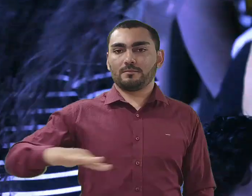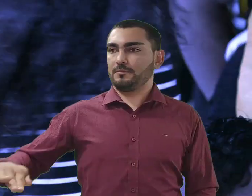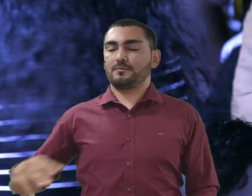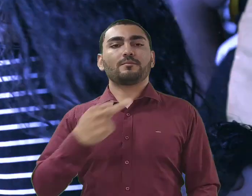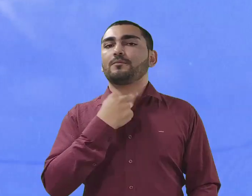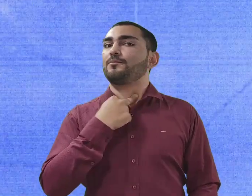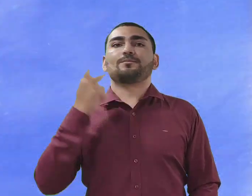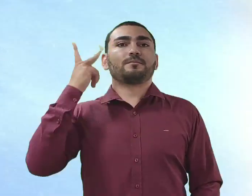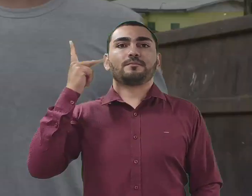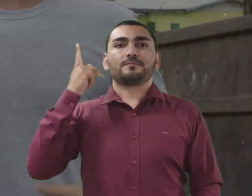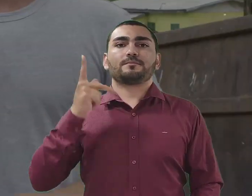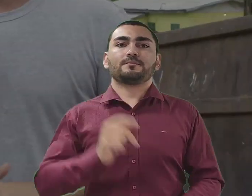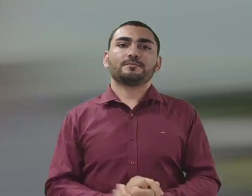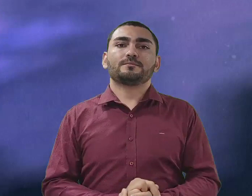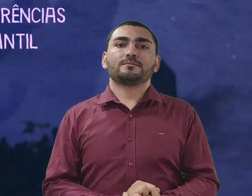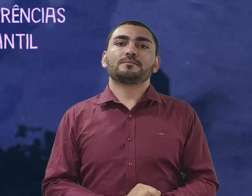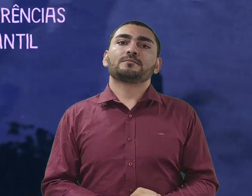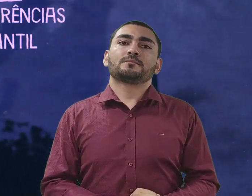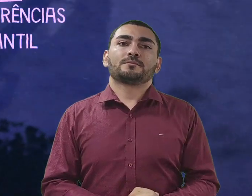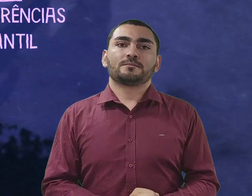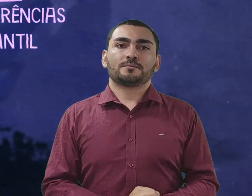Exploração sexual da criança não pode ser paisagem.